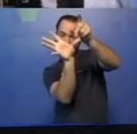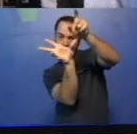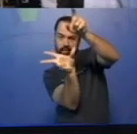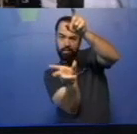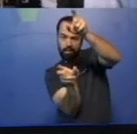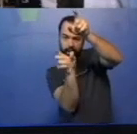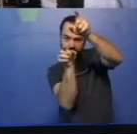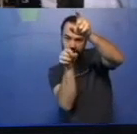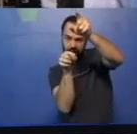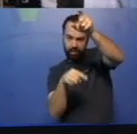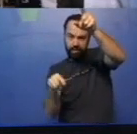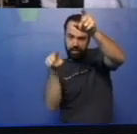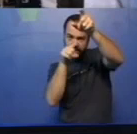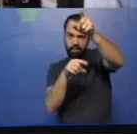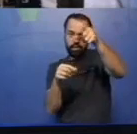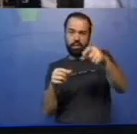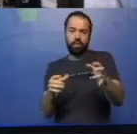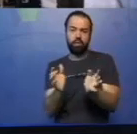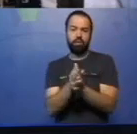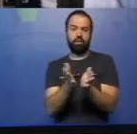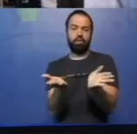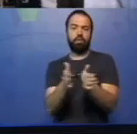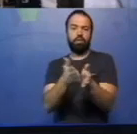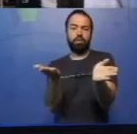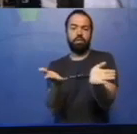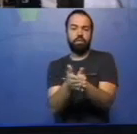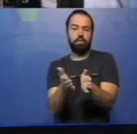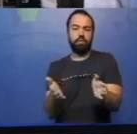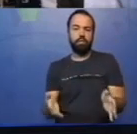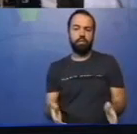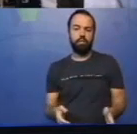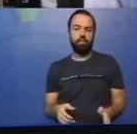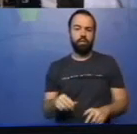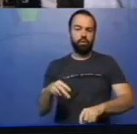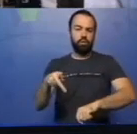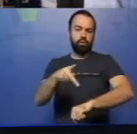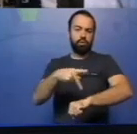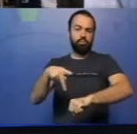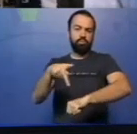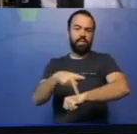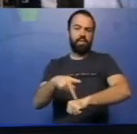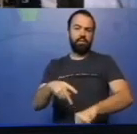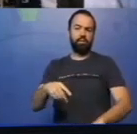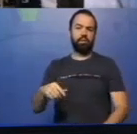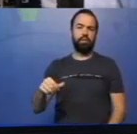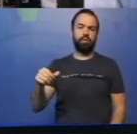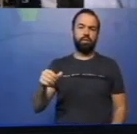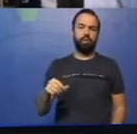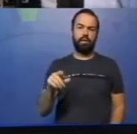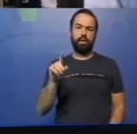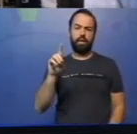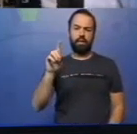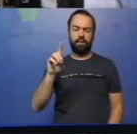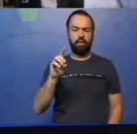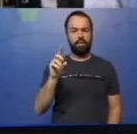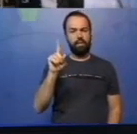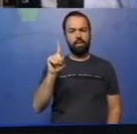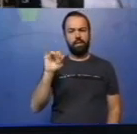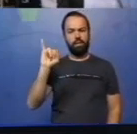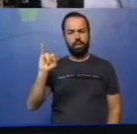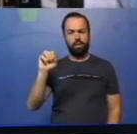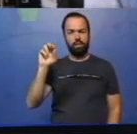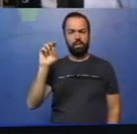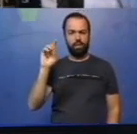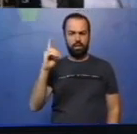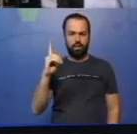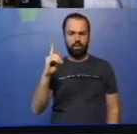do continente é uma área mais pobre e é a área que tem aí os países também com os piores IDHs do mundo, né? Não